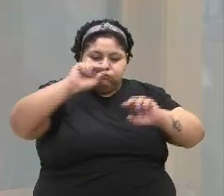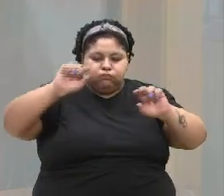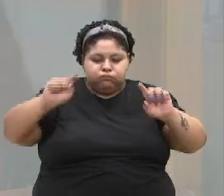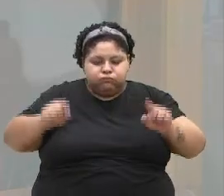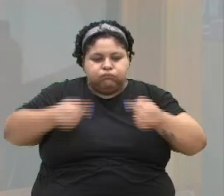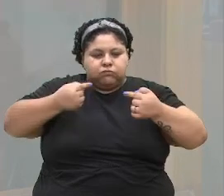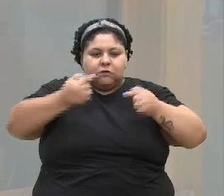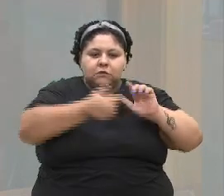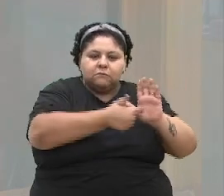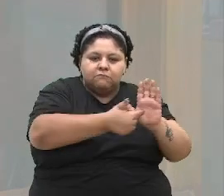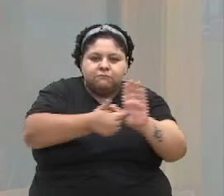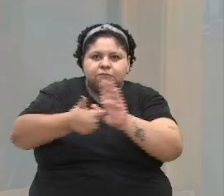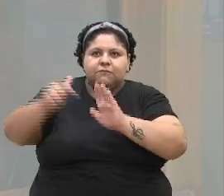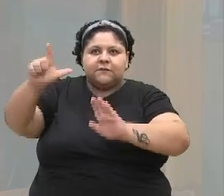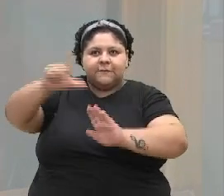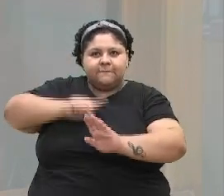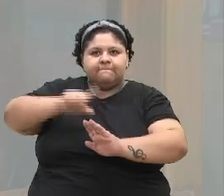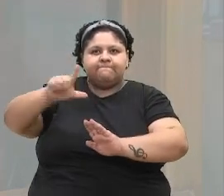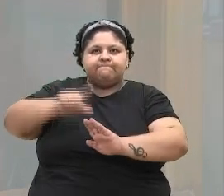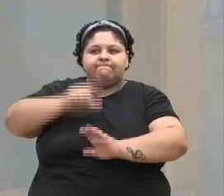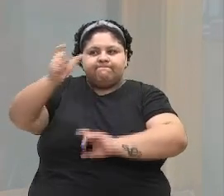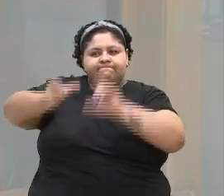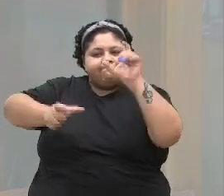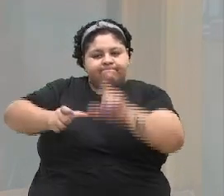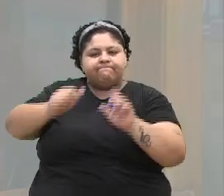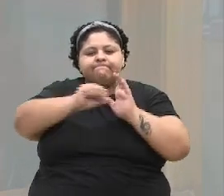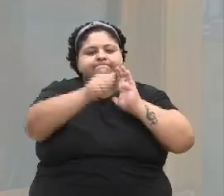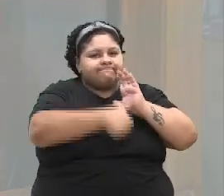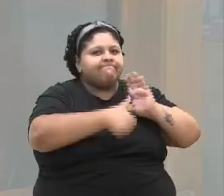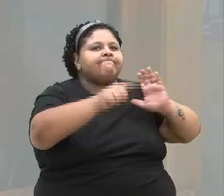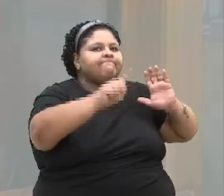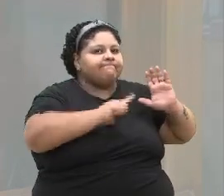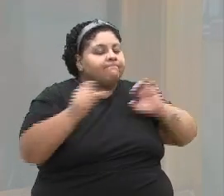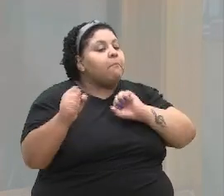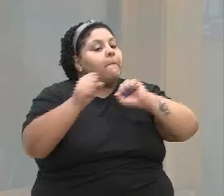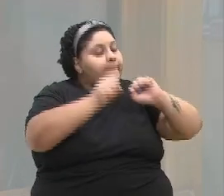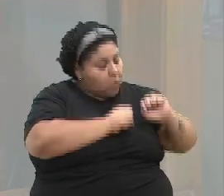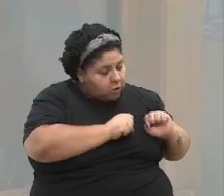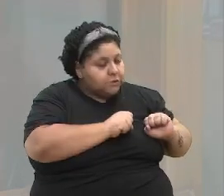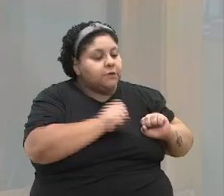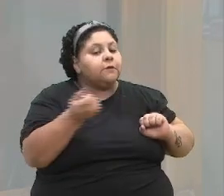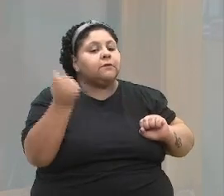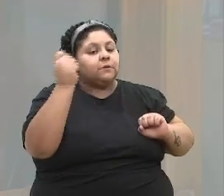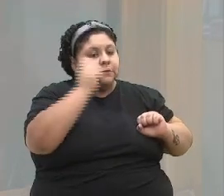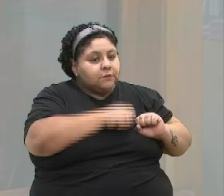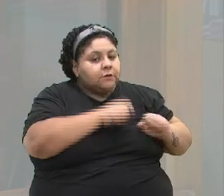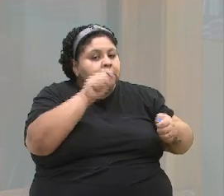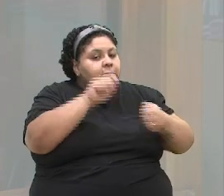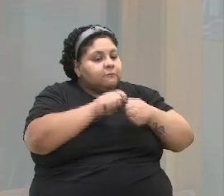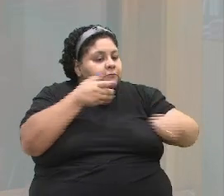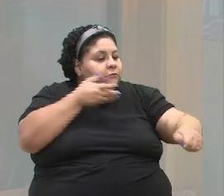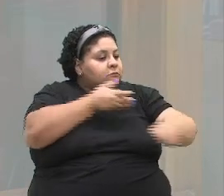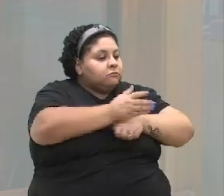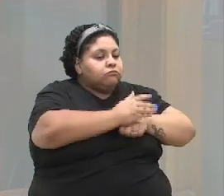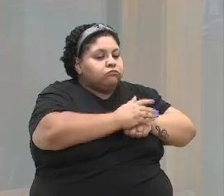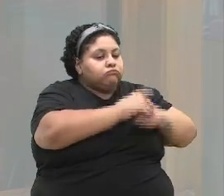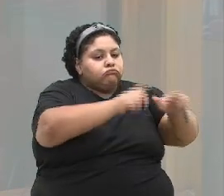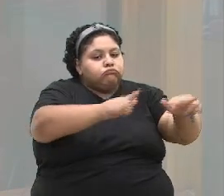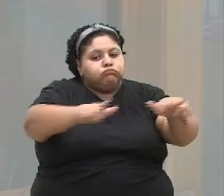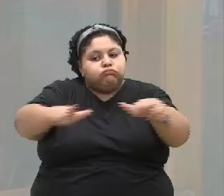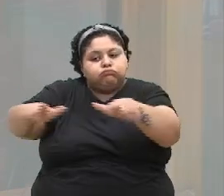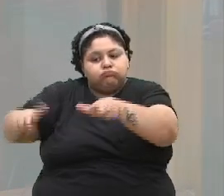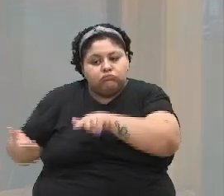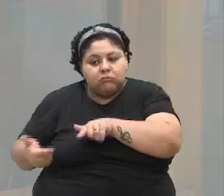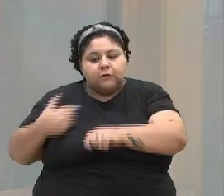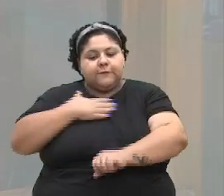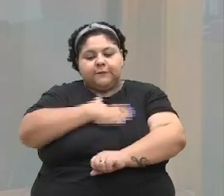é mostrar que existimos. A pessoa com Down existe. Pode e deve ocupar todos os espaços e